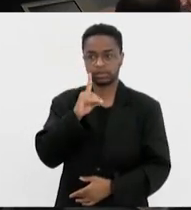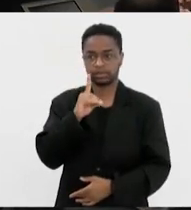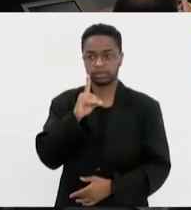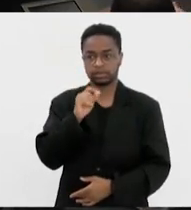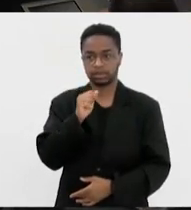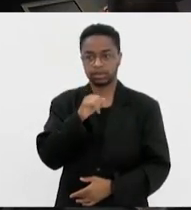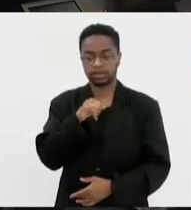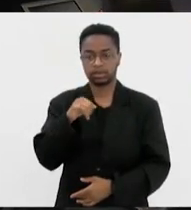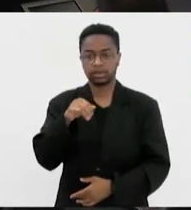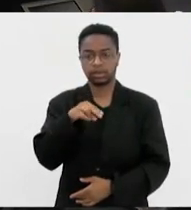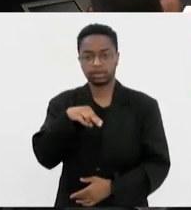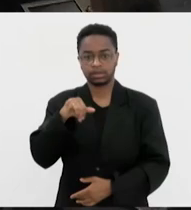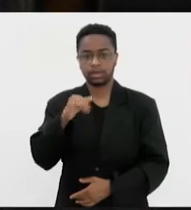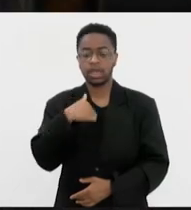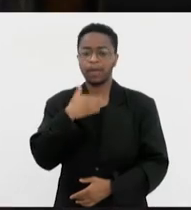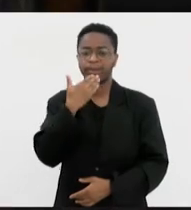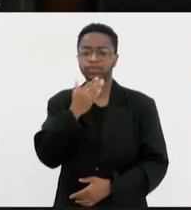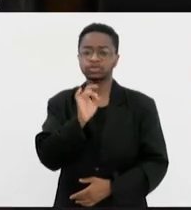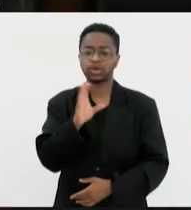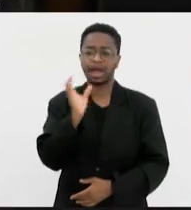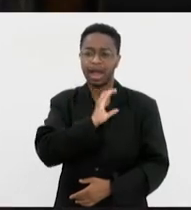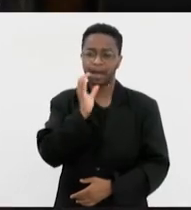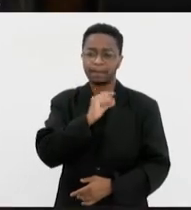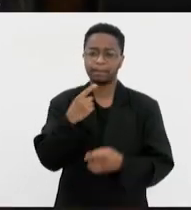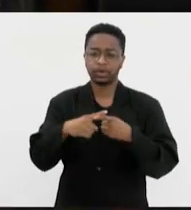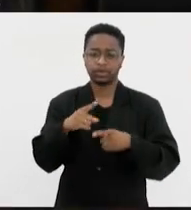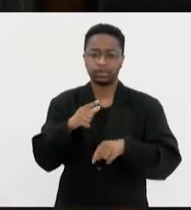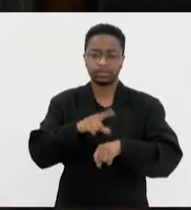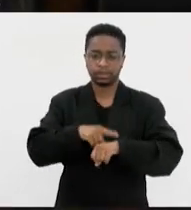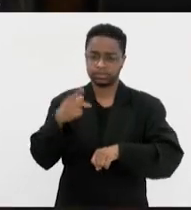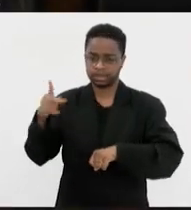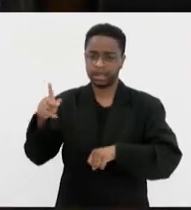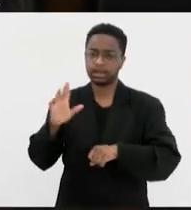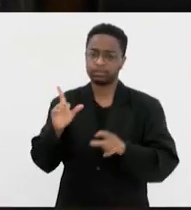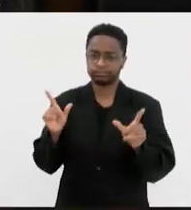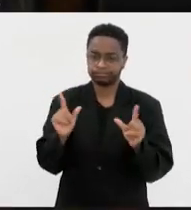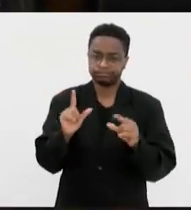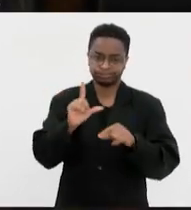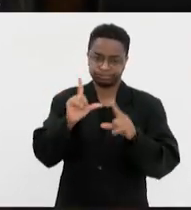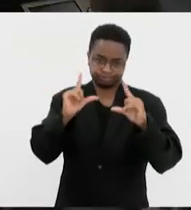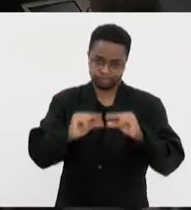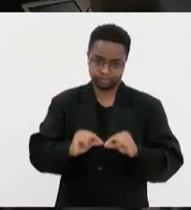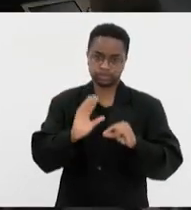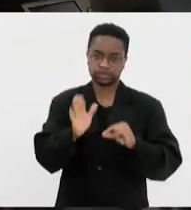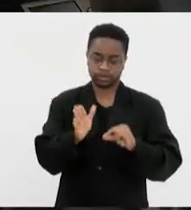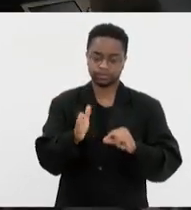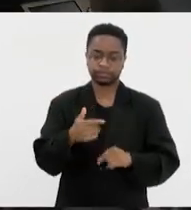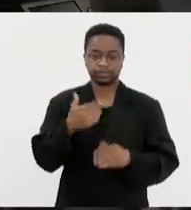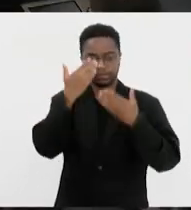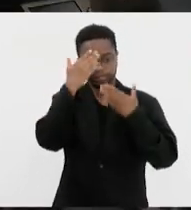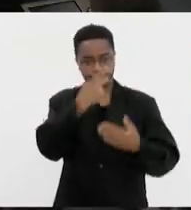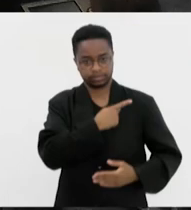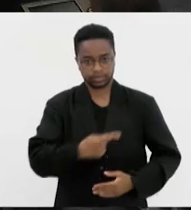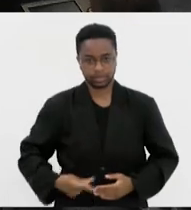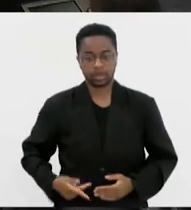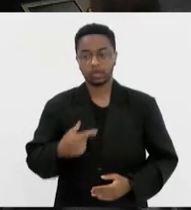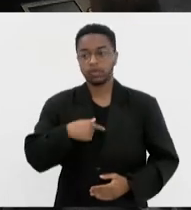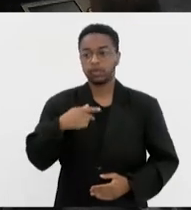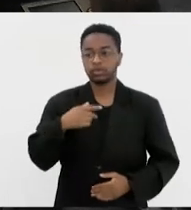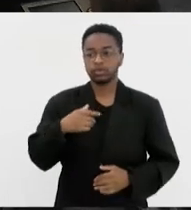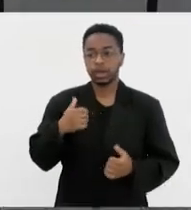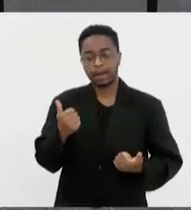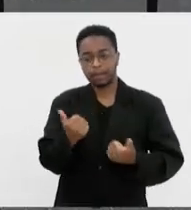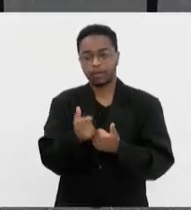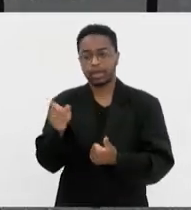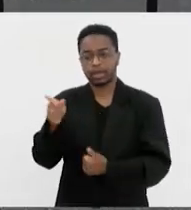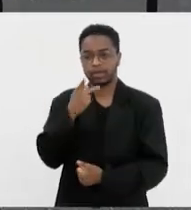parte. Eu só pediria para que seja rápido, muito breve, porque o tempo dela já tinha se esgotado. Muito obrigado, presidenta. Só reforçar tudo que minha companheira deputada Dani